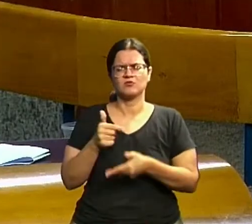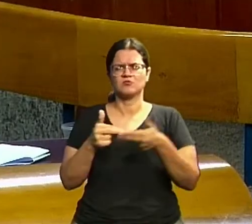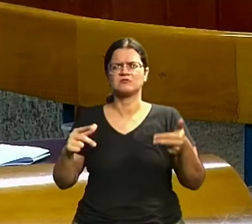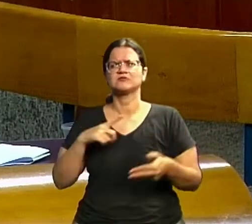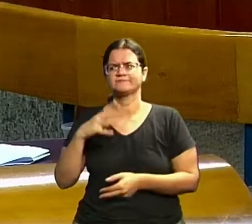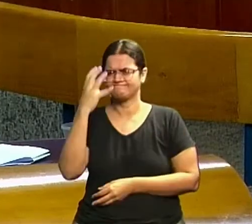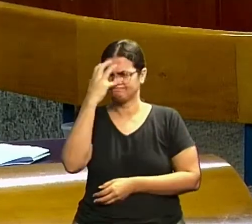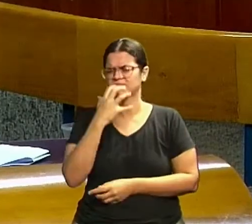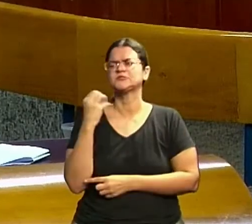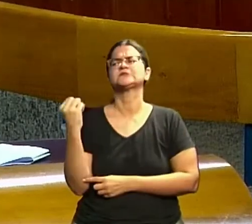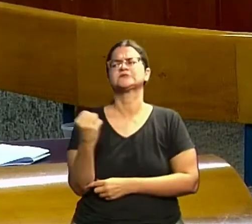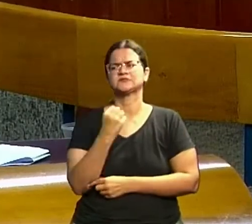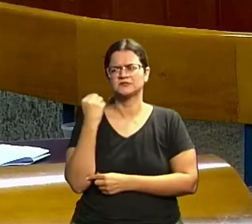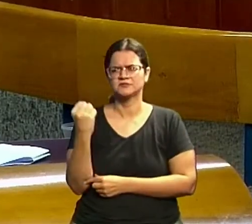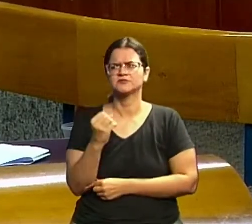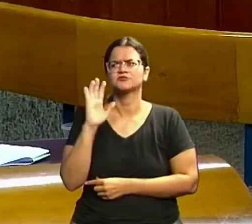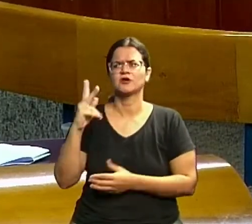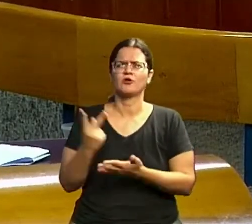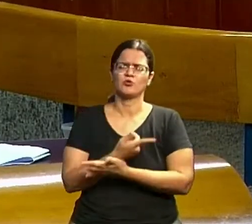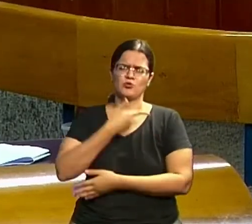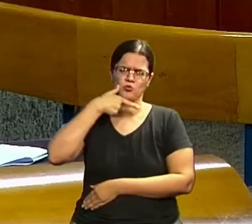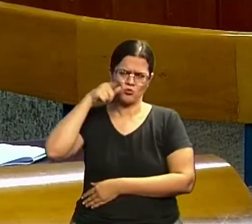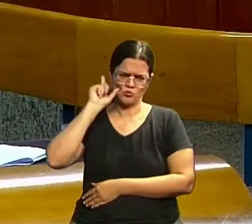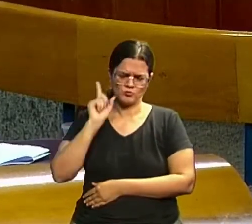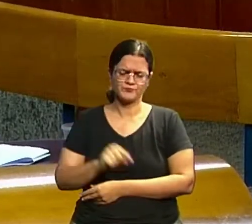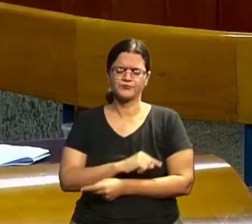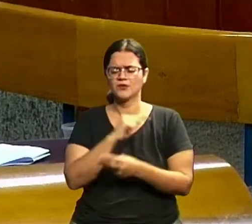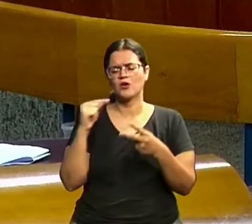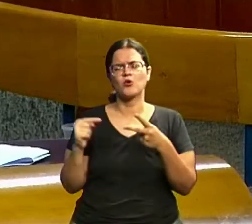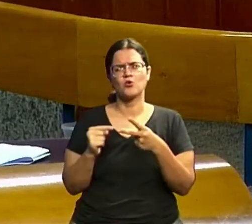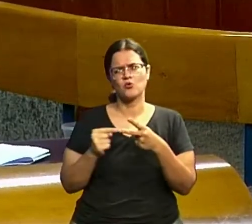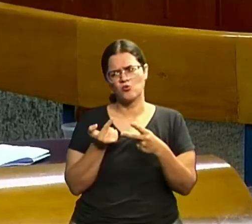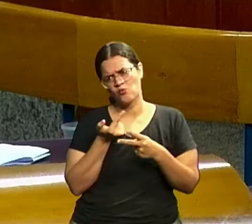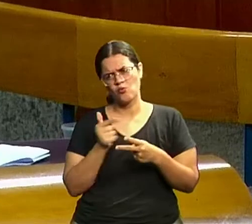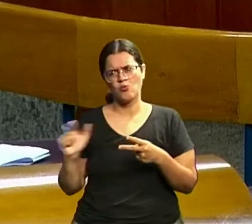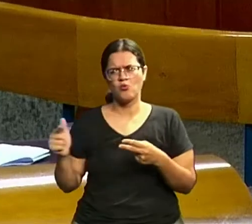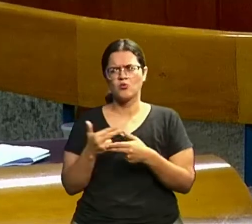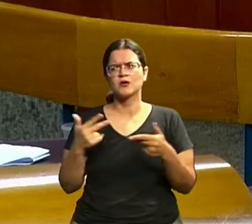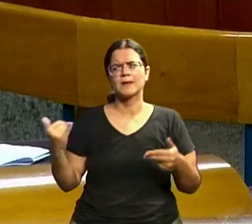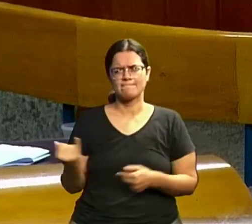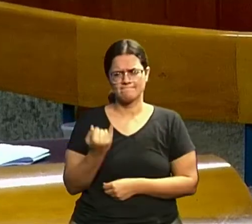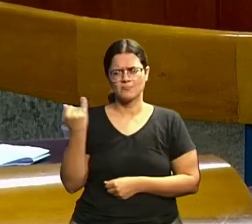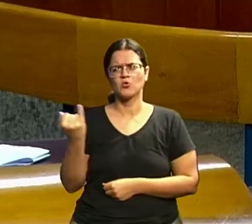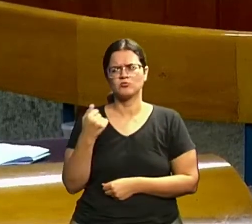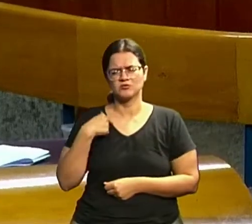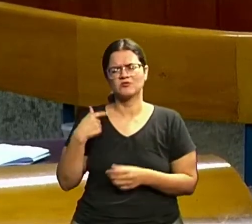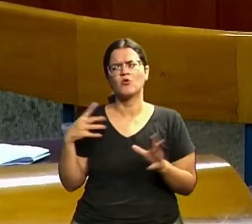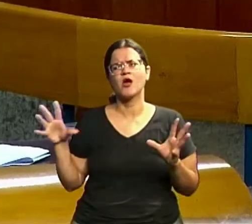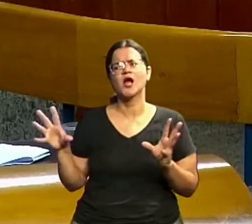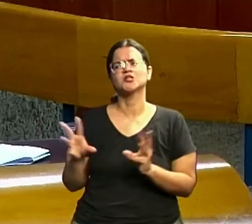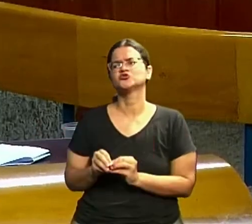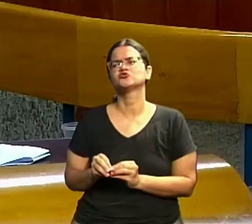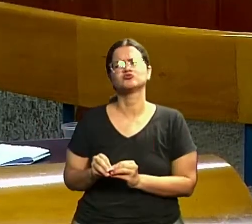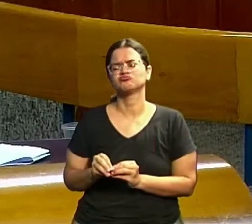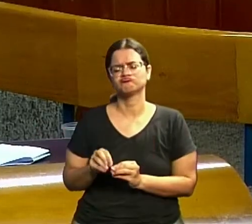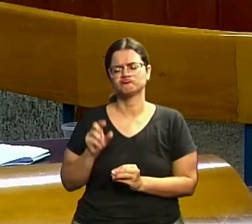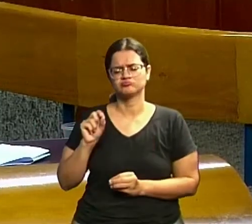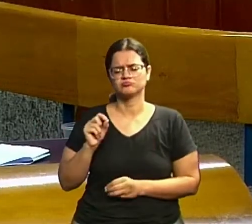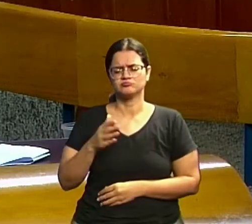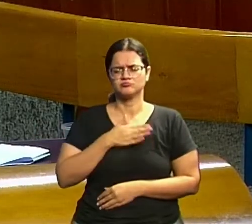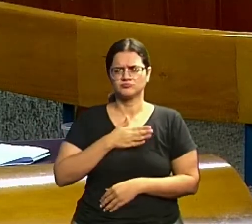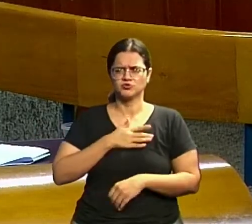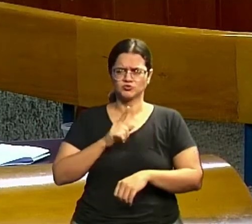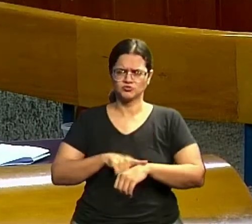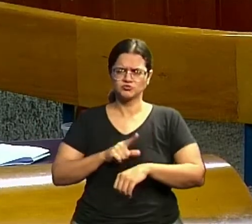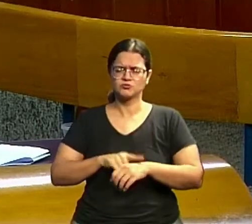está agravando e que foi pronunciada no dia de ontem. Outra coisa importante, quero aqui fazer um resumo